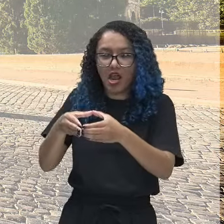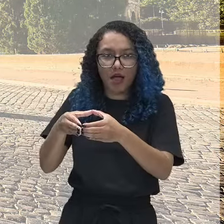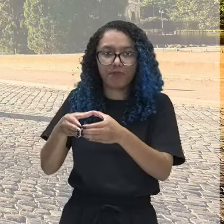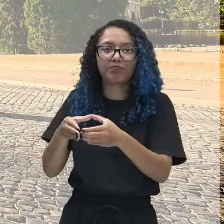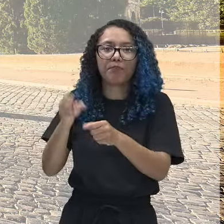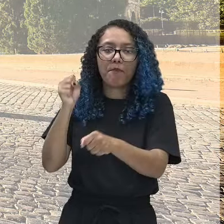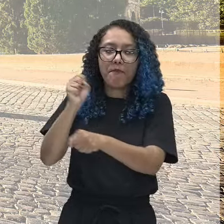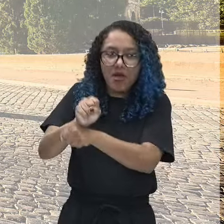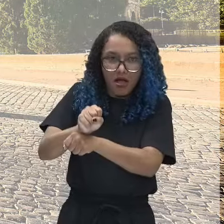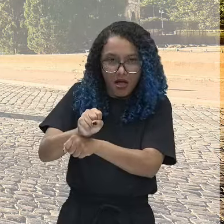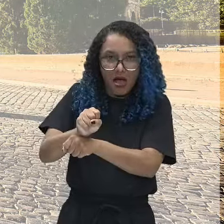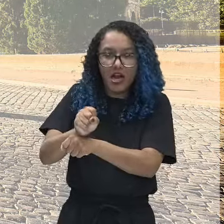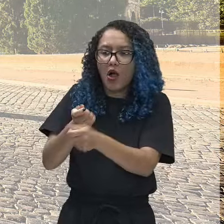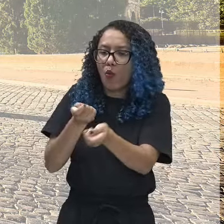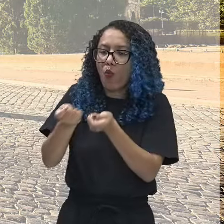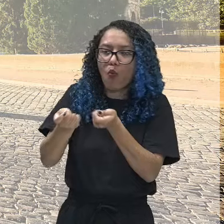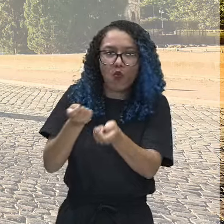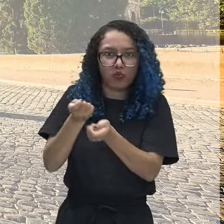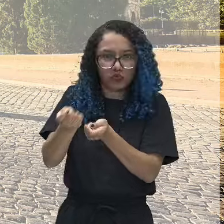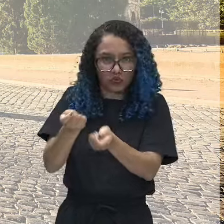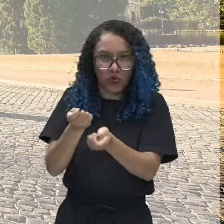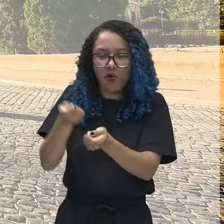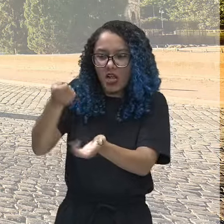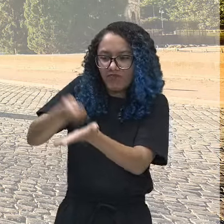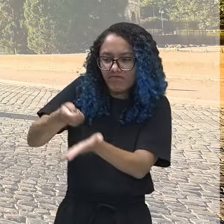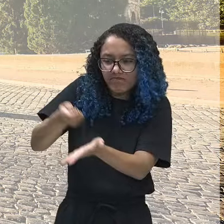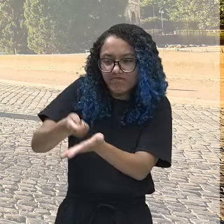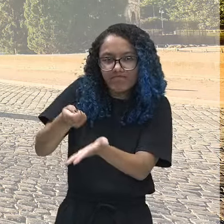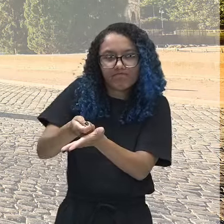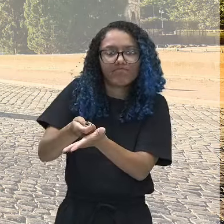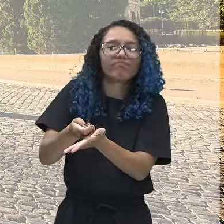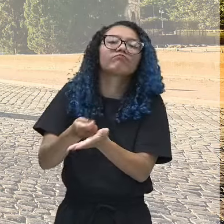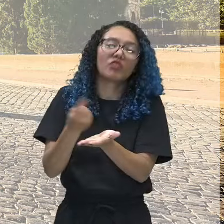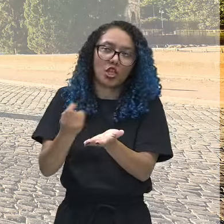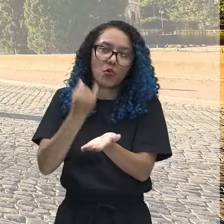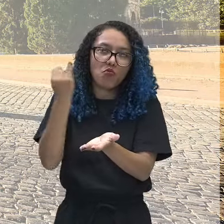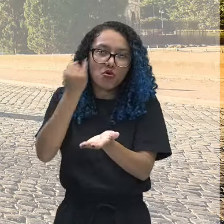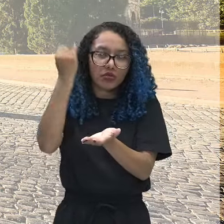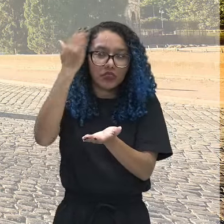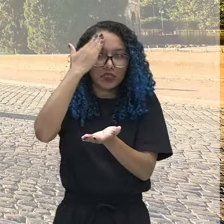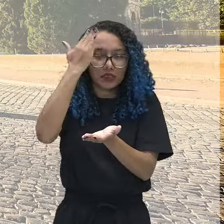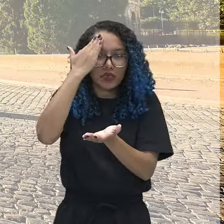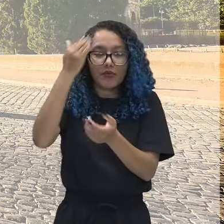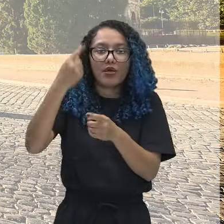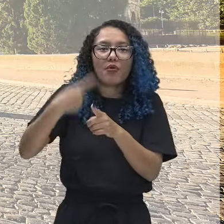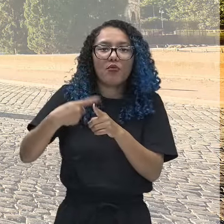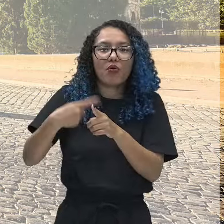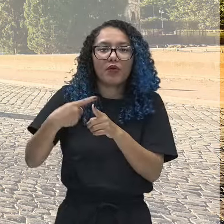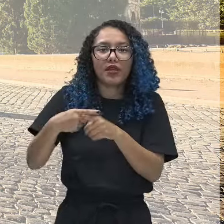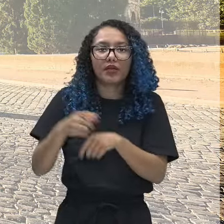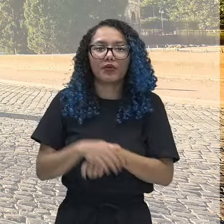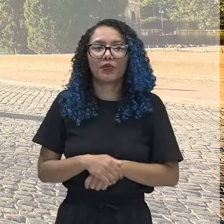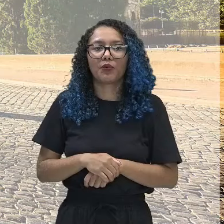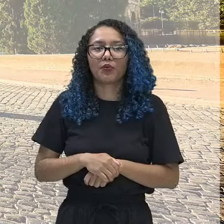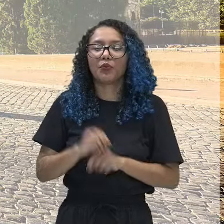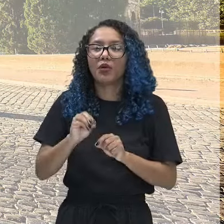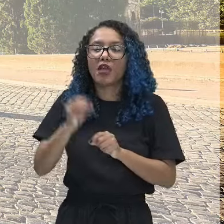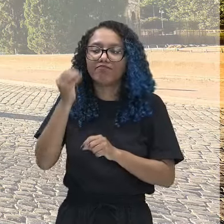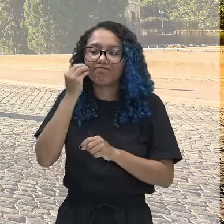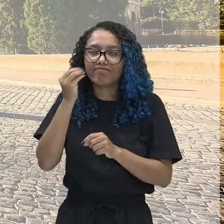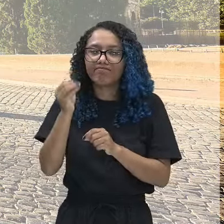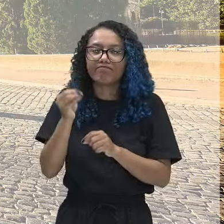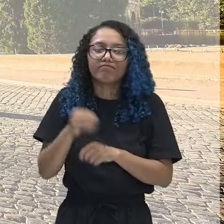E importantíssimo a gente ter isso em mente, tá, gente? As legiões romanas, elas sufocavam as revoltas que,